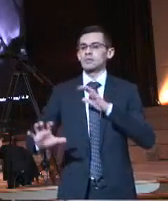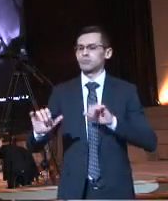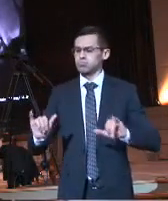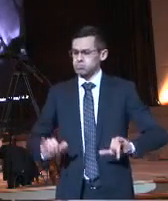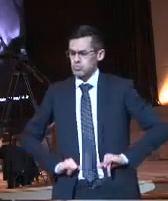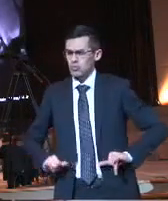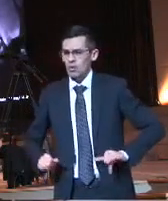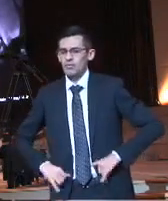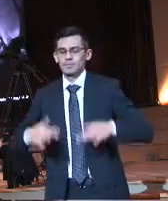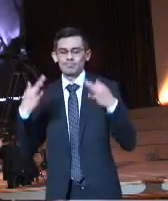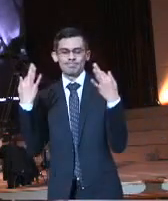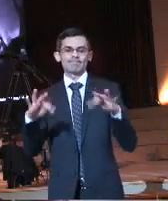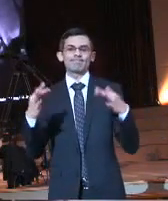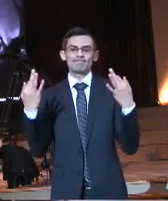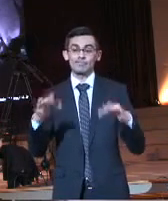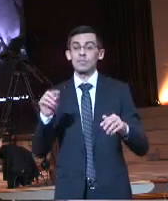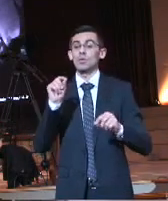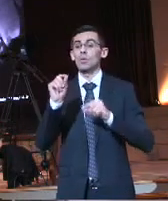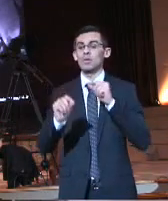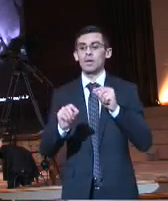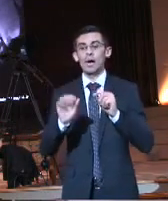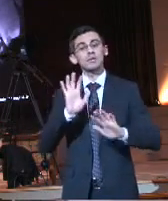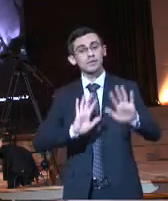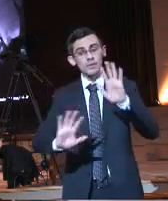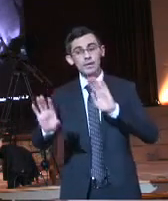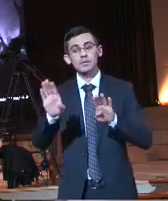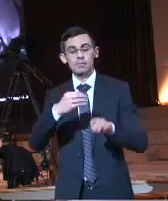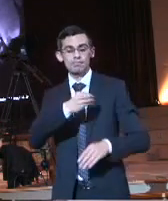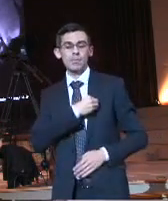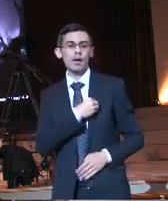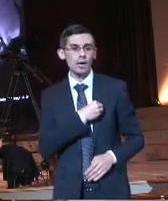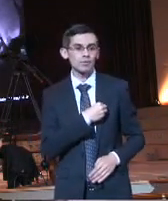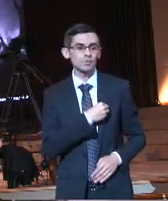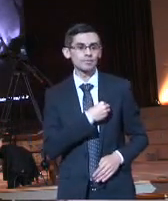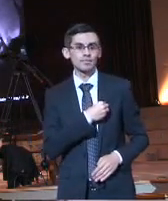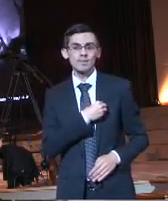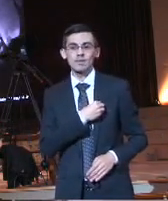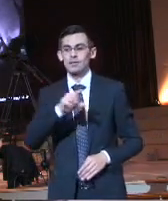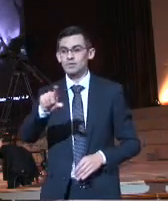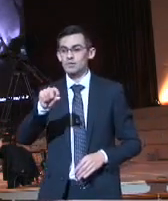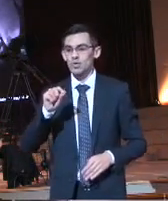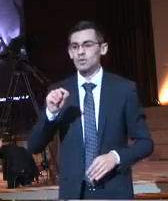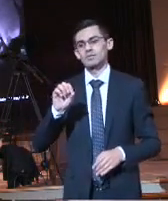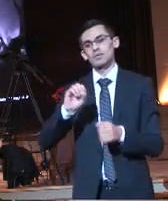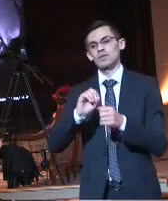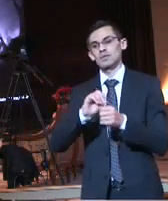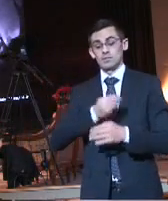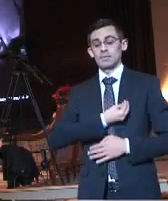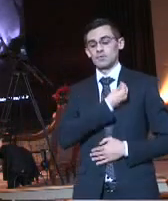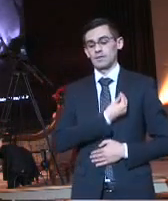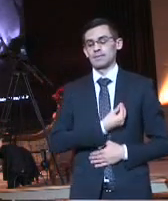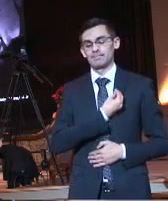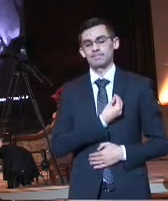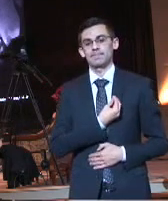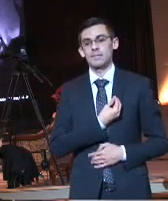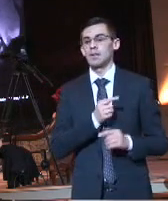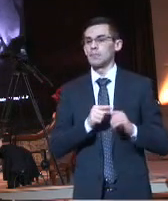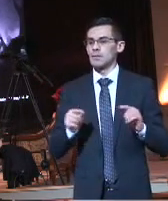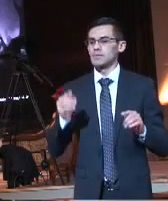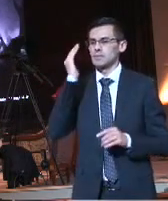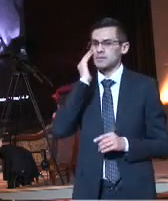que doem, têm a ver com pecados na nossa vida, que são decisões. E sabe, para